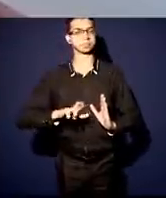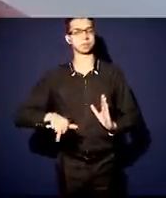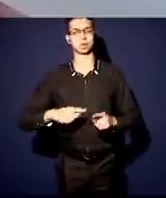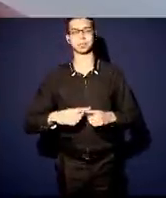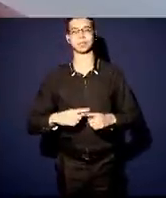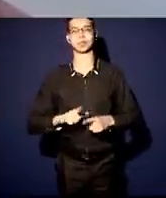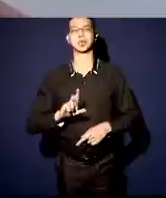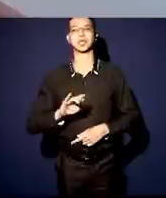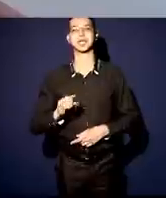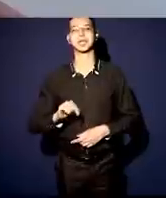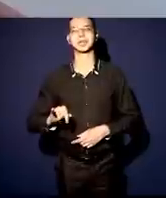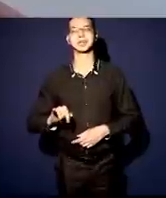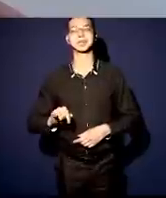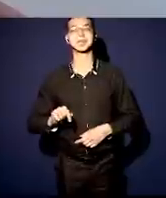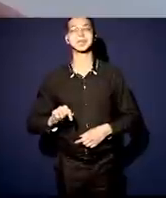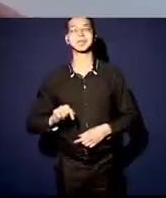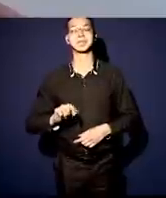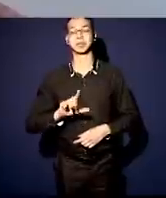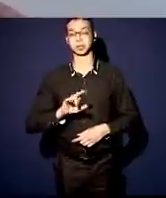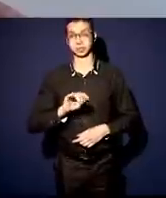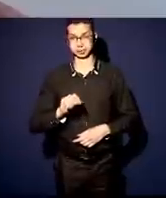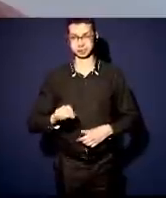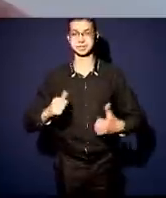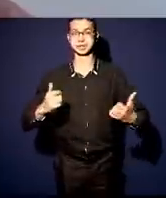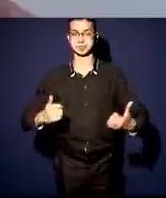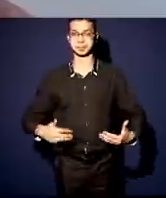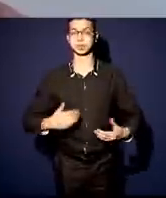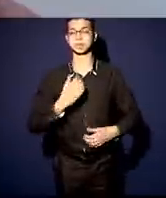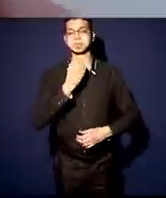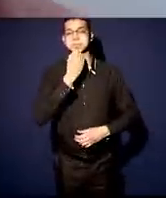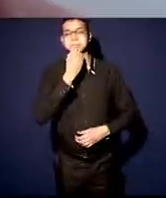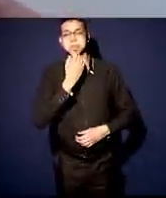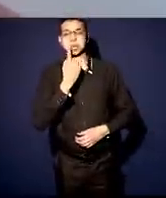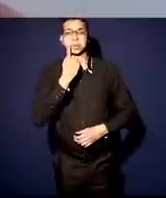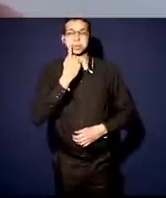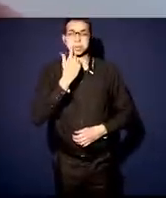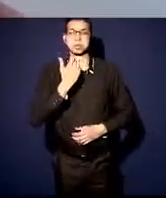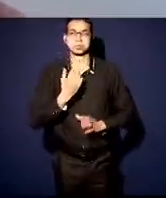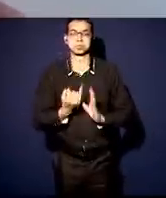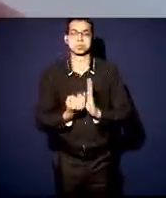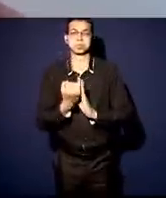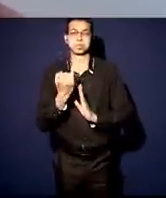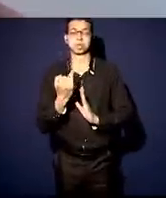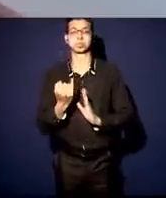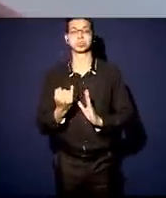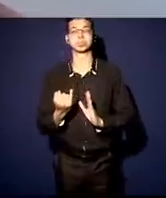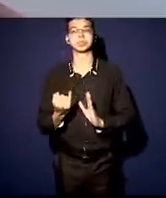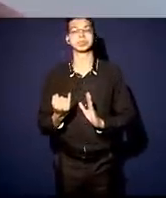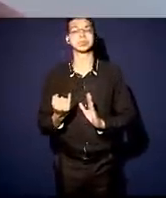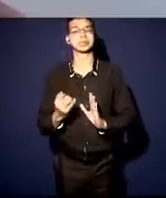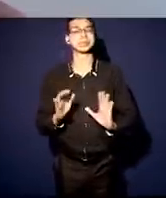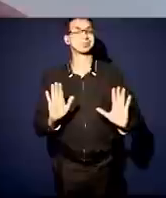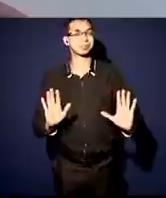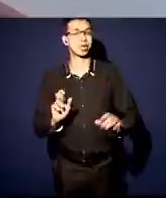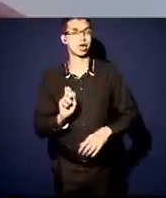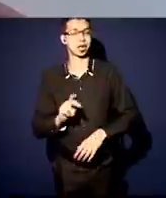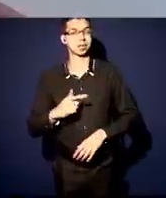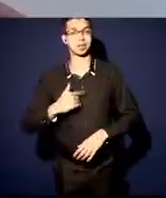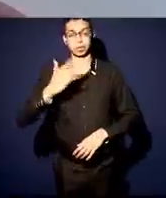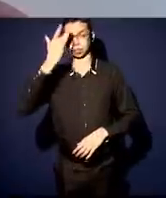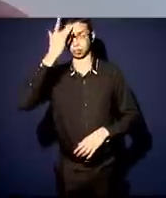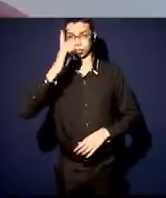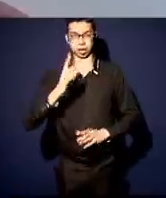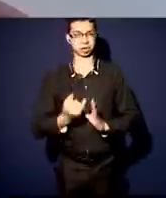que é bom tomar a inflação. Eu acho que ok, mas eu também não acho que a inflação vai ser muito mais